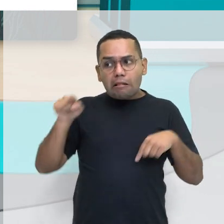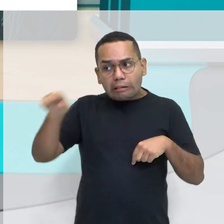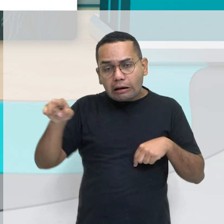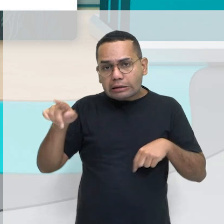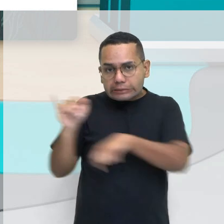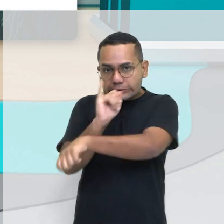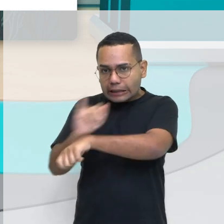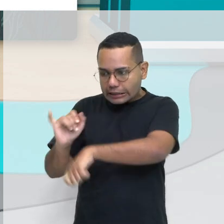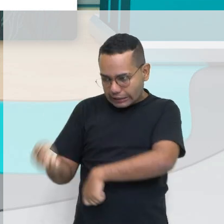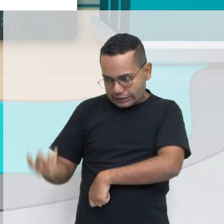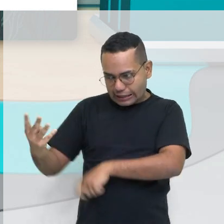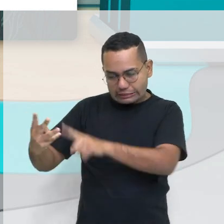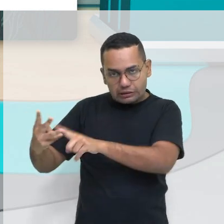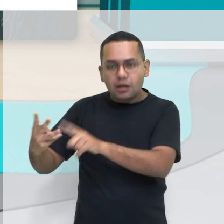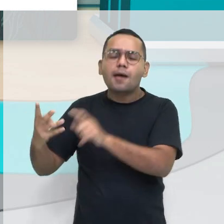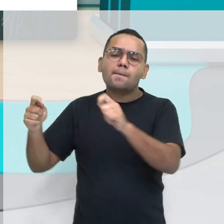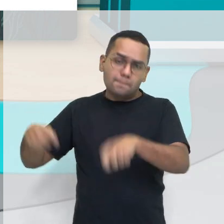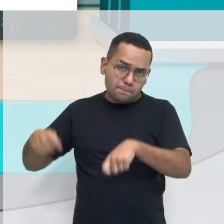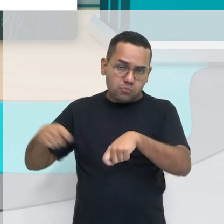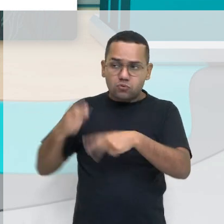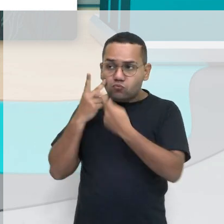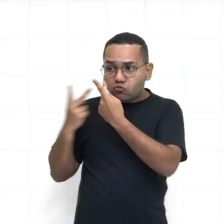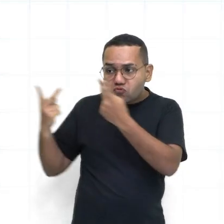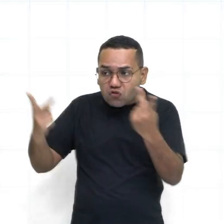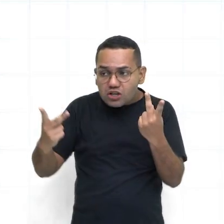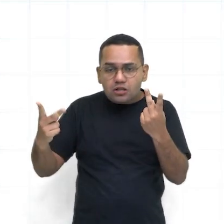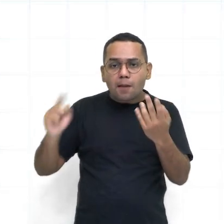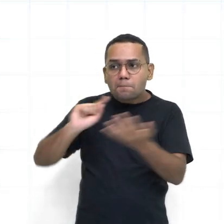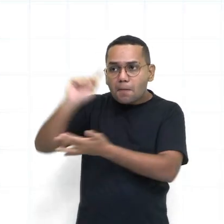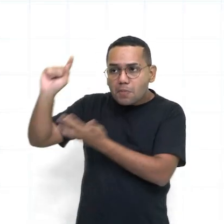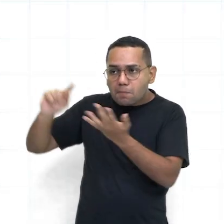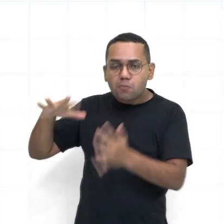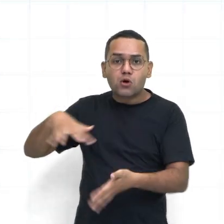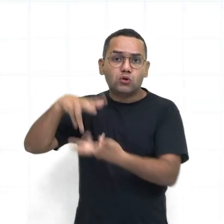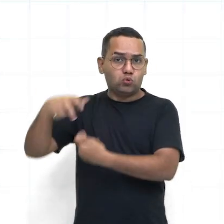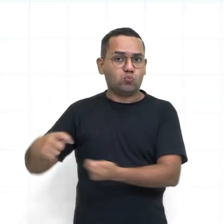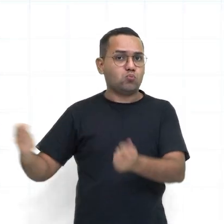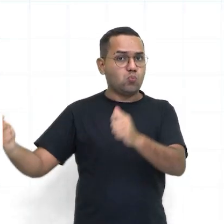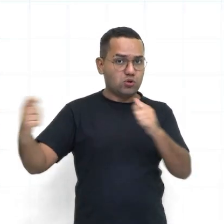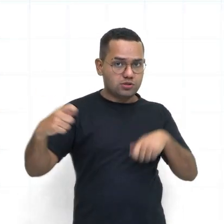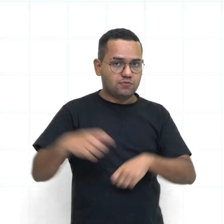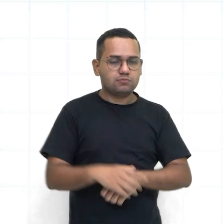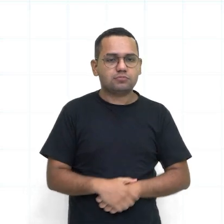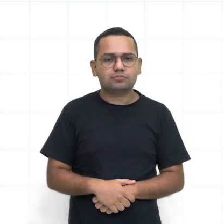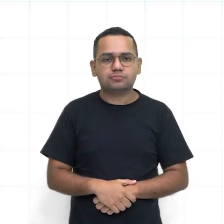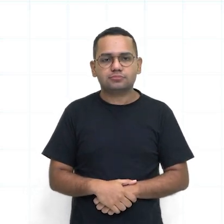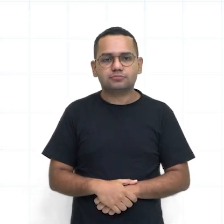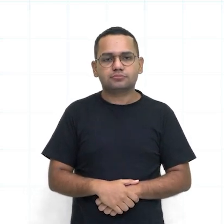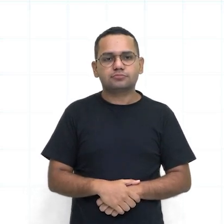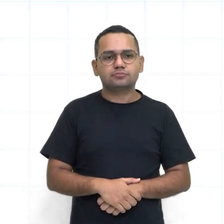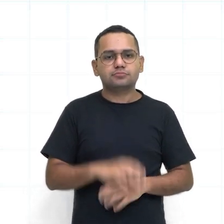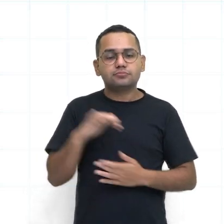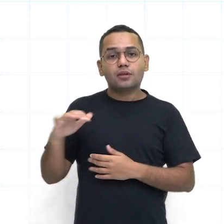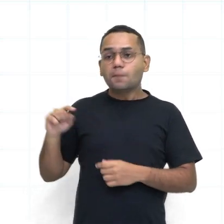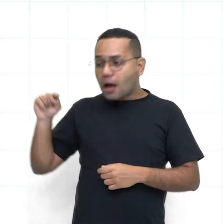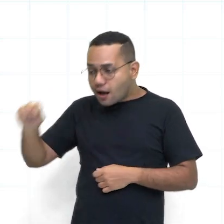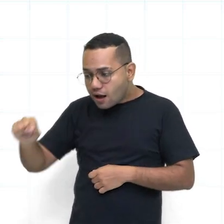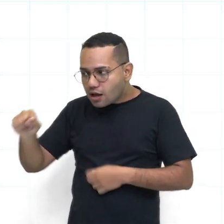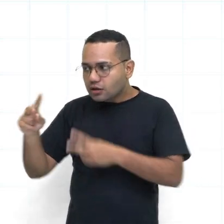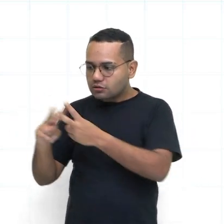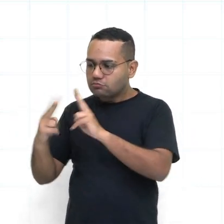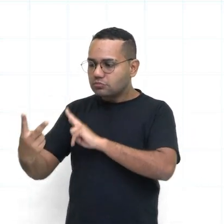do mundo. Então, existem esses espaços virtuais, certo? E com o advento da